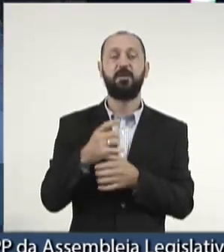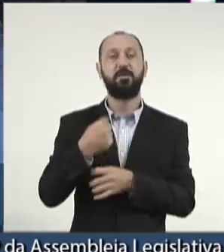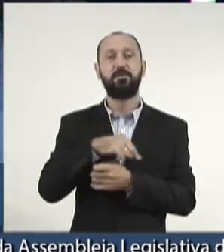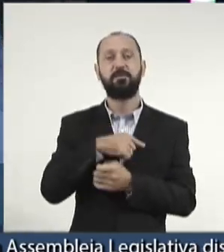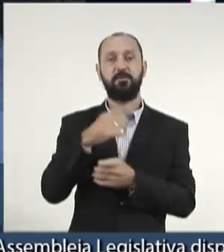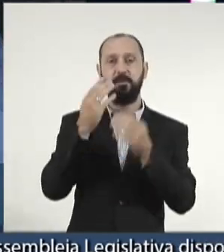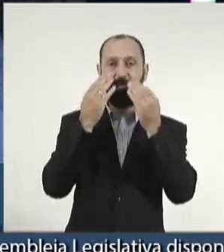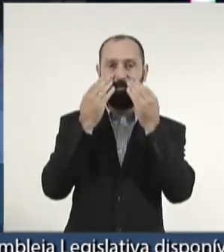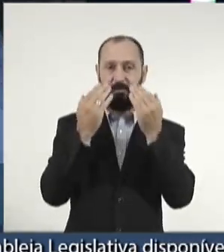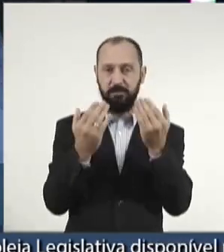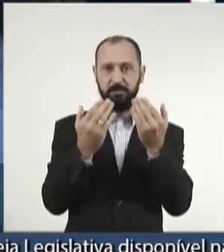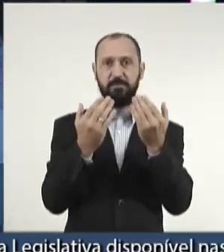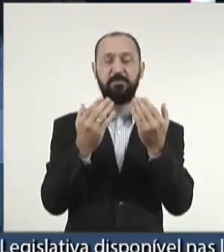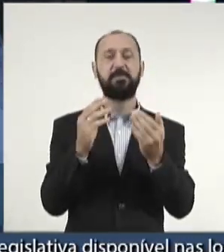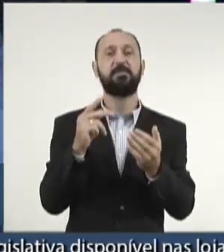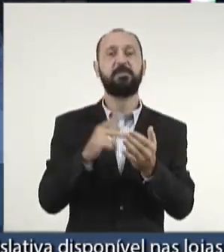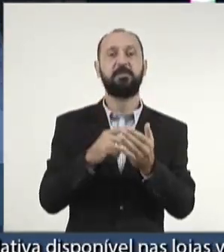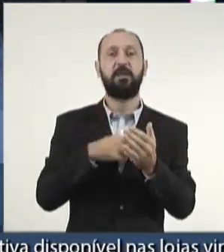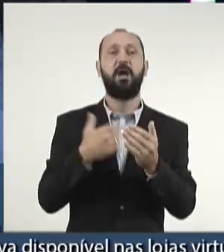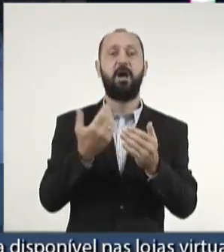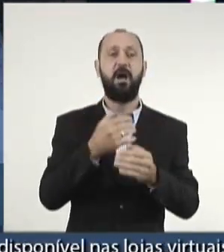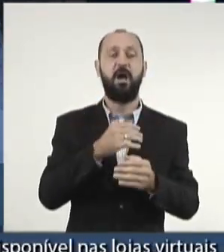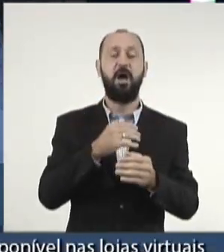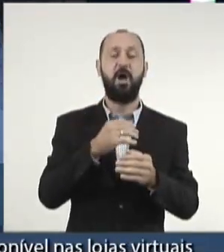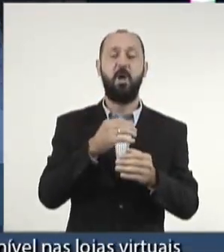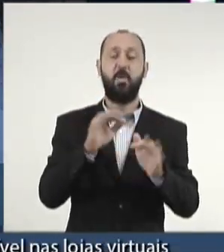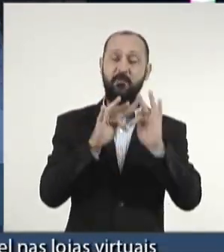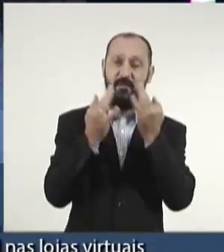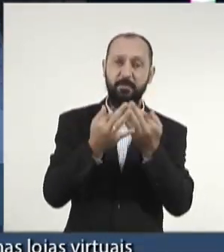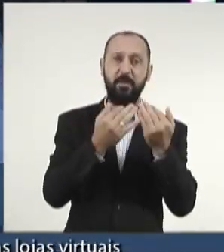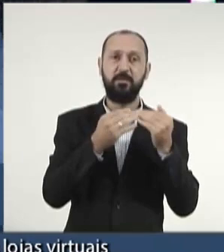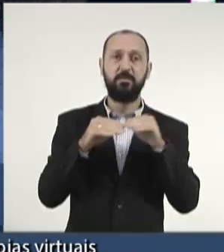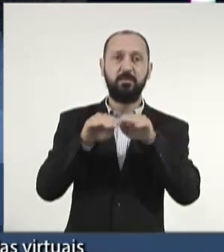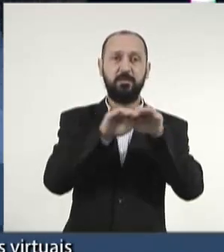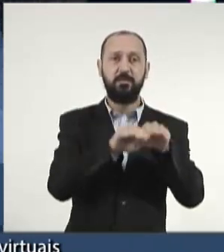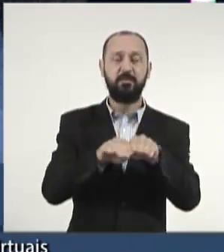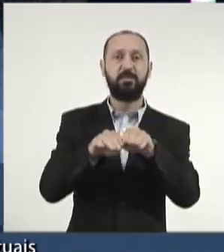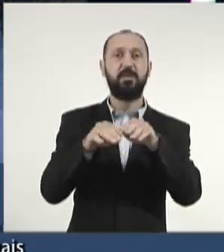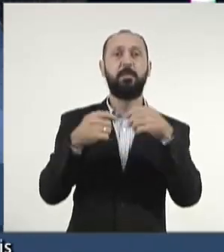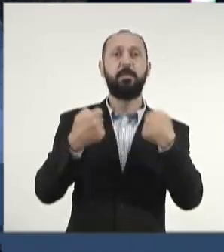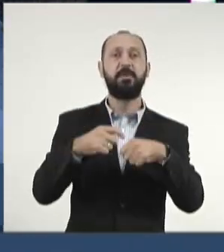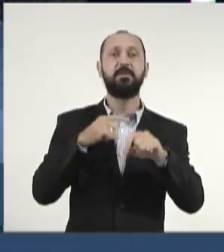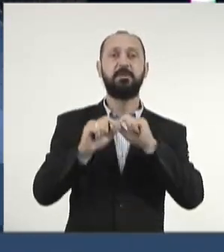com essa tragédia, solidariza com a família, mas é preciso também que a gente tenha um pouquinho